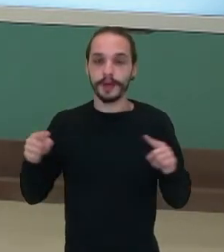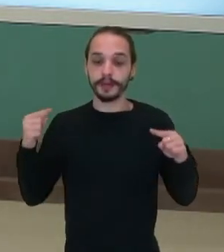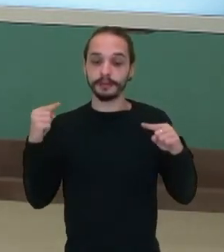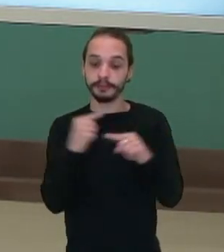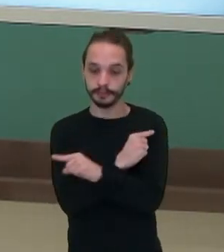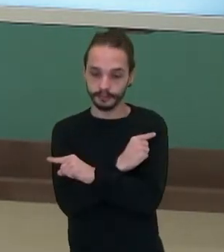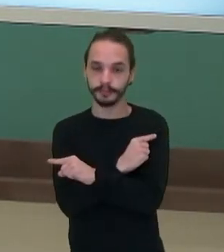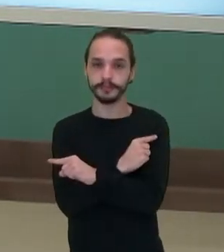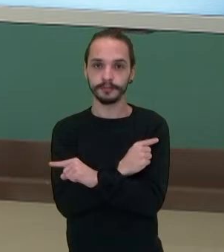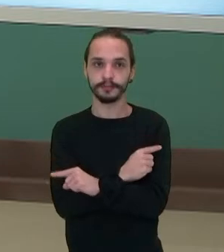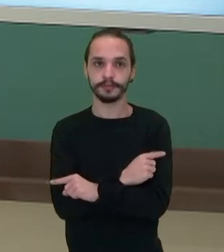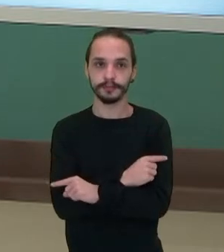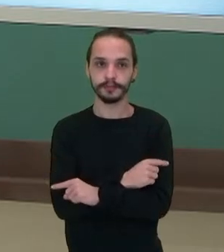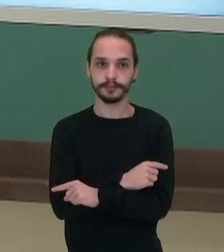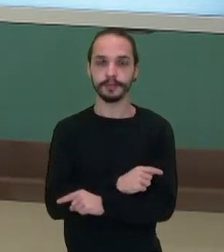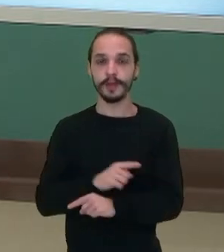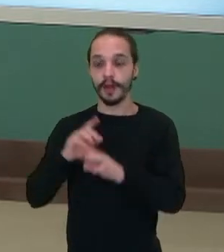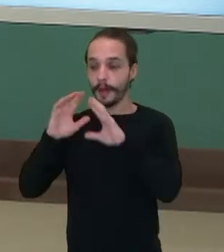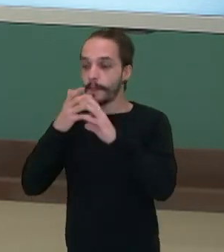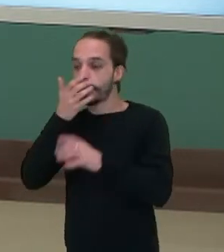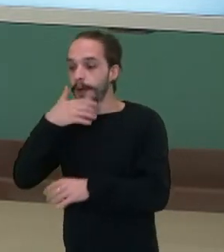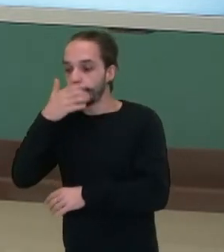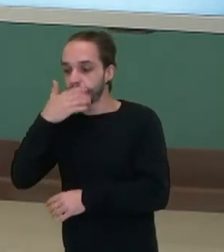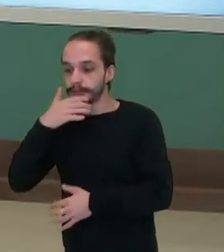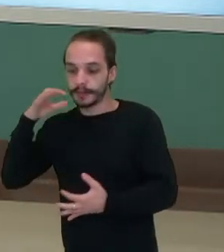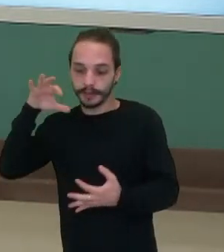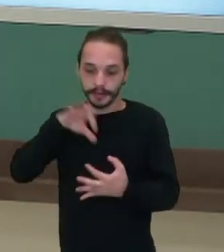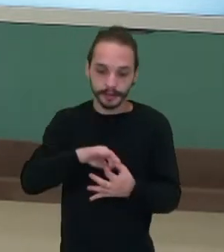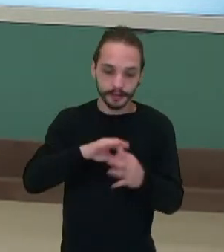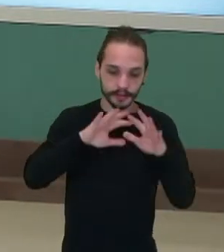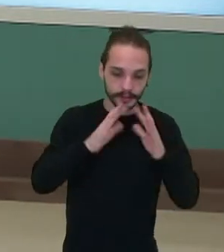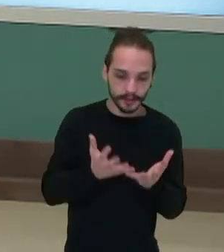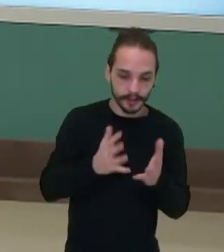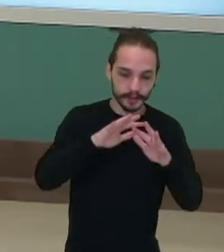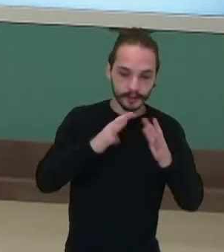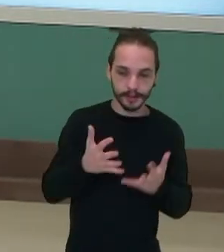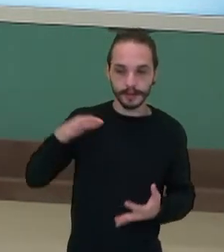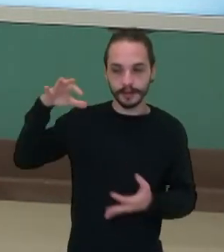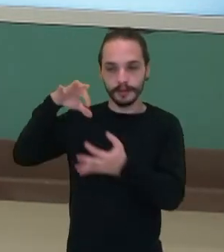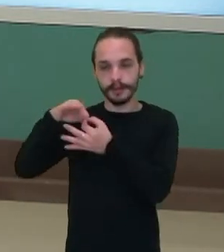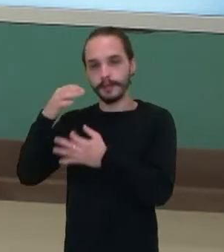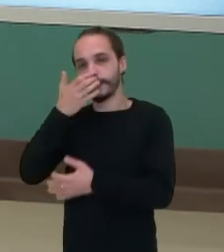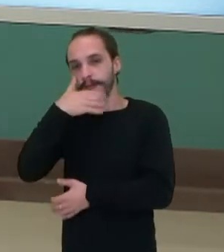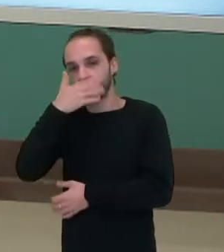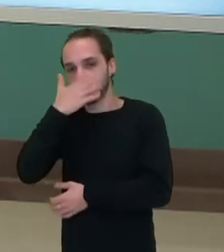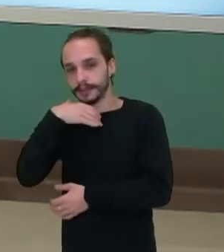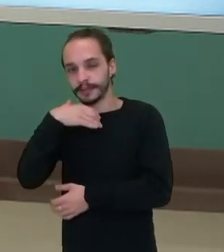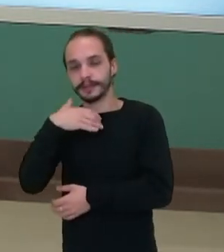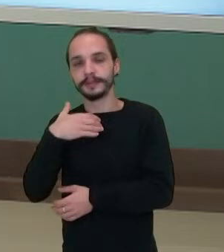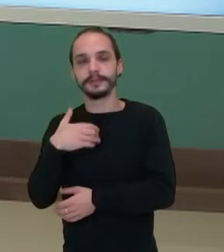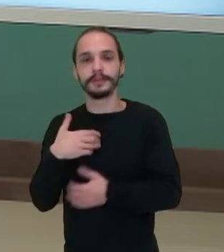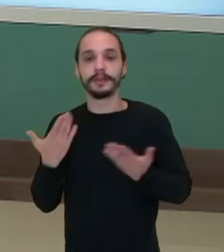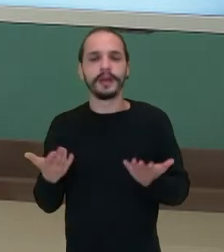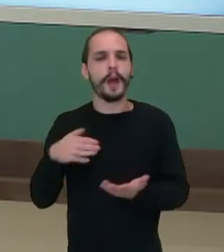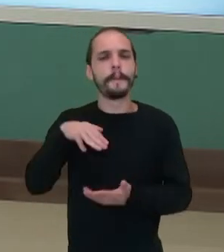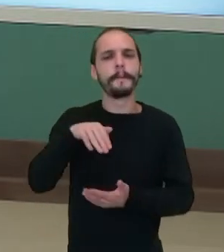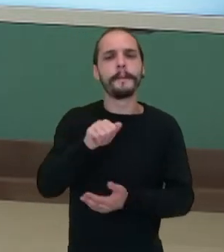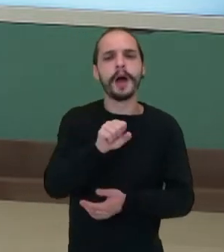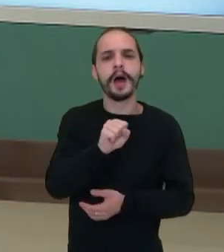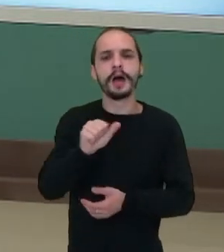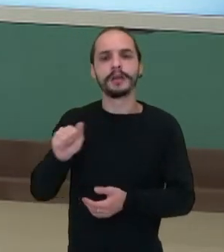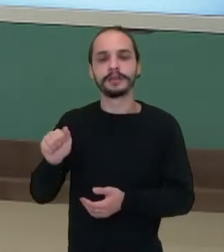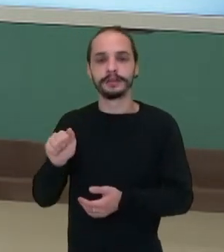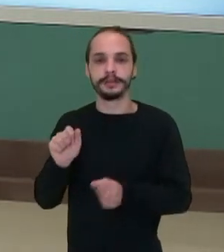seja, a maçã atrai a Terra, mas a Terra atrai a maçã, certo? E aí vem a questão da massa. Como a